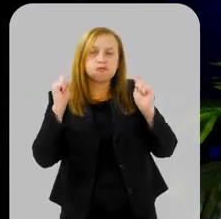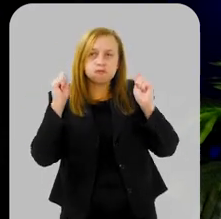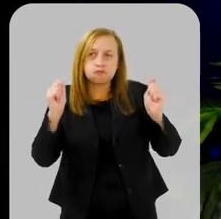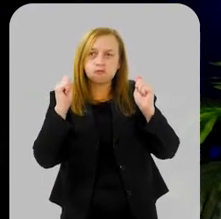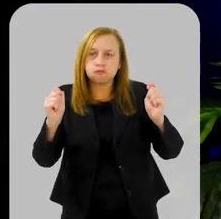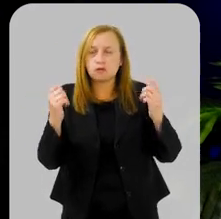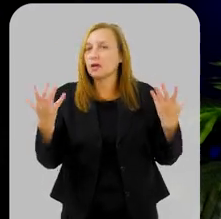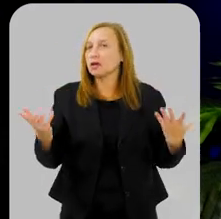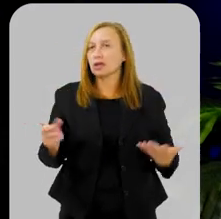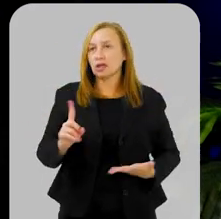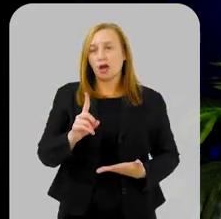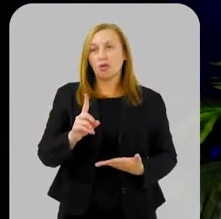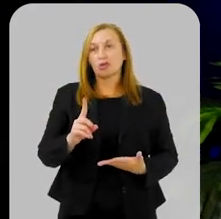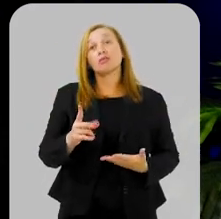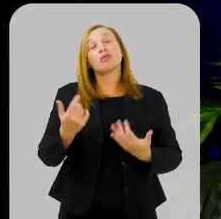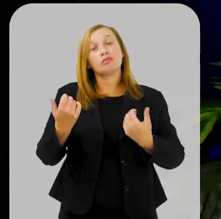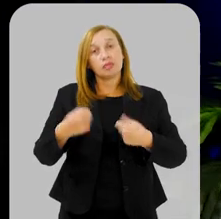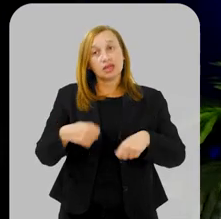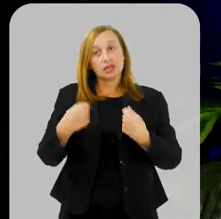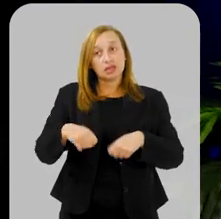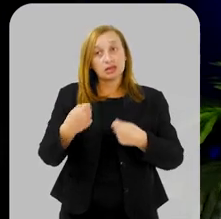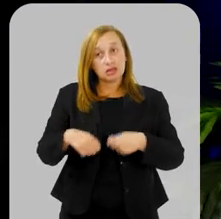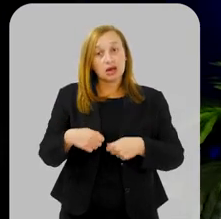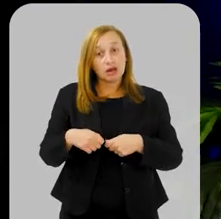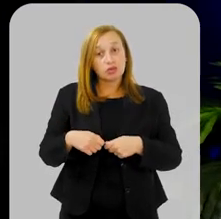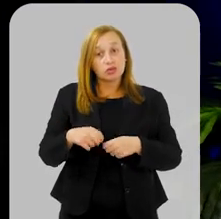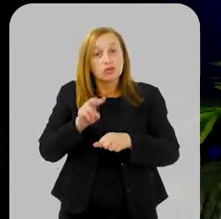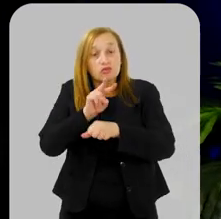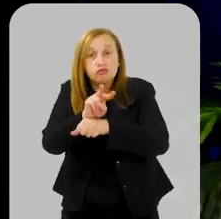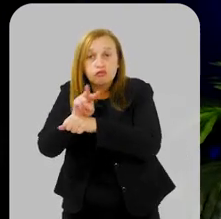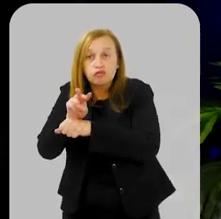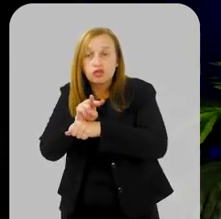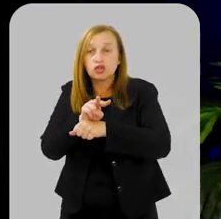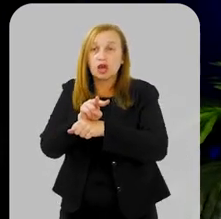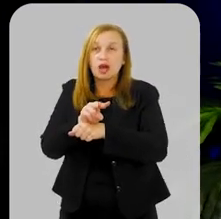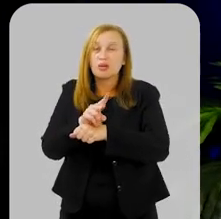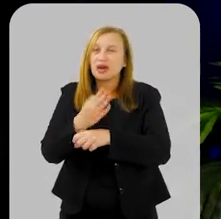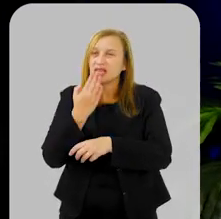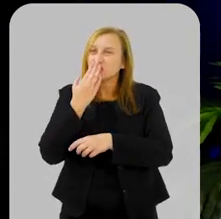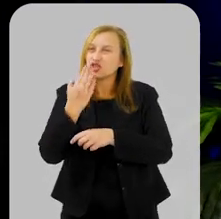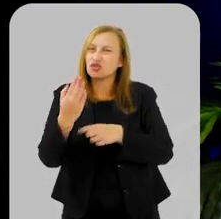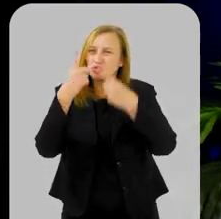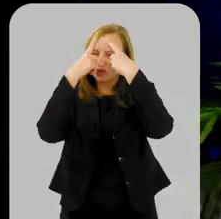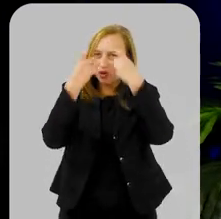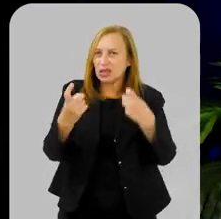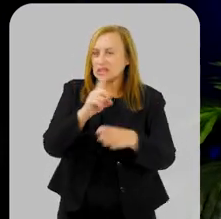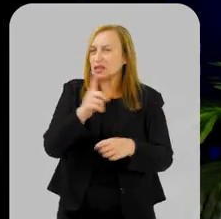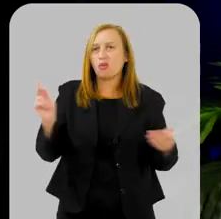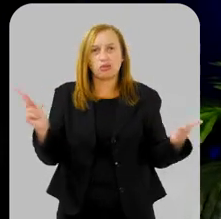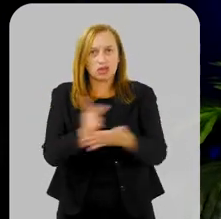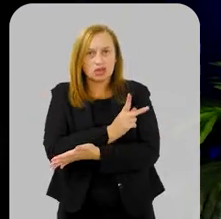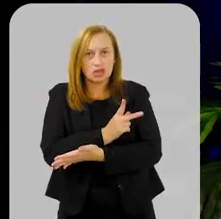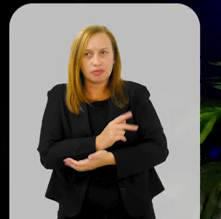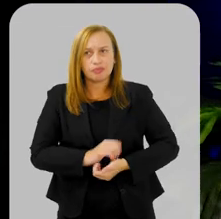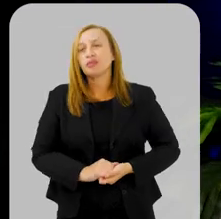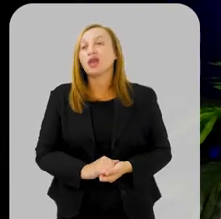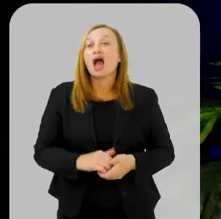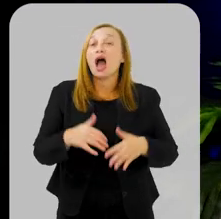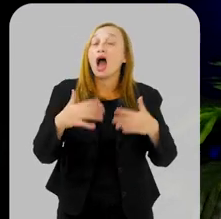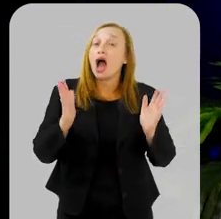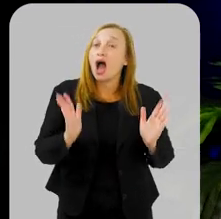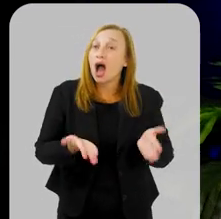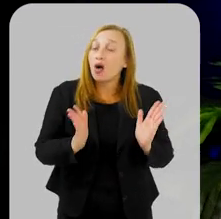briga de torcida. Né? A gente tem que disciplinar e vigiar para que esse tipo de coisa não venha